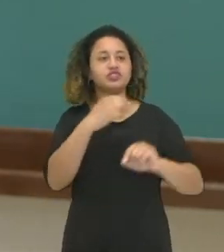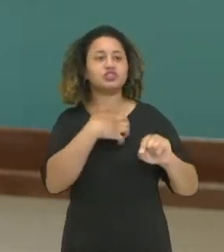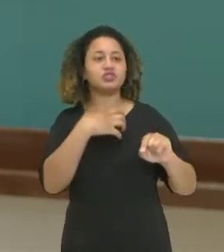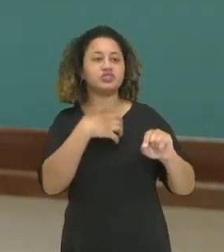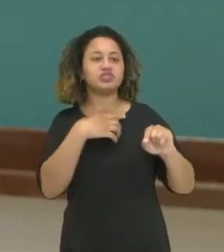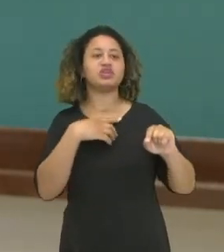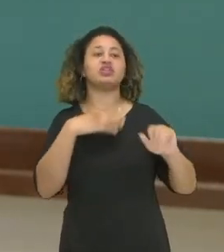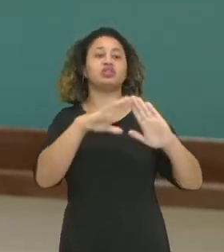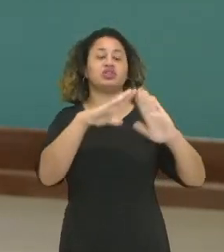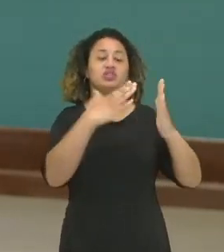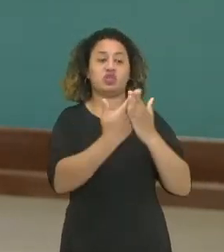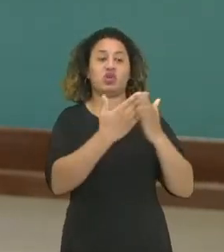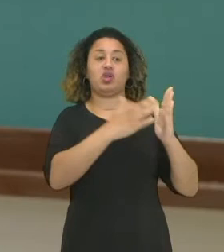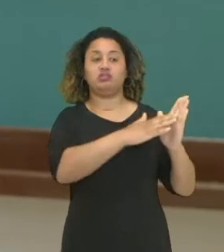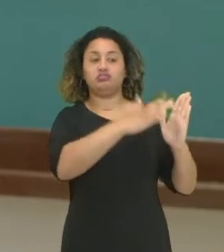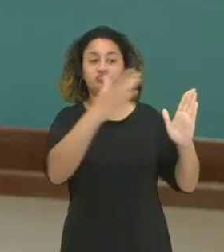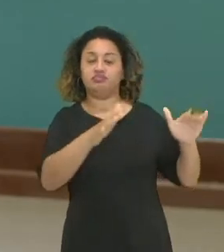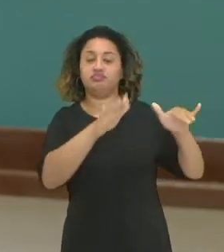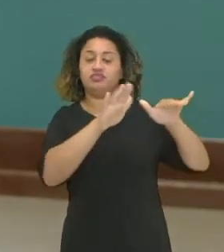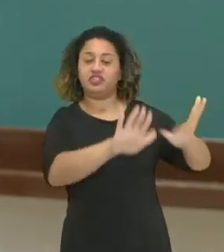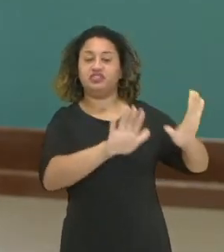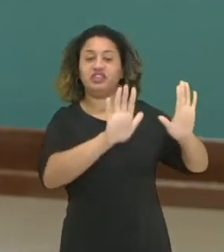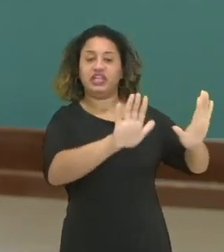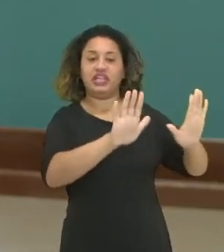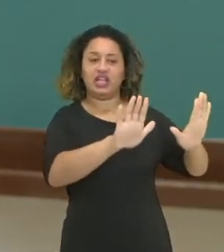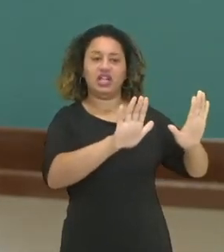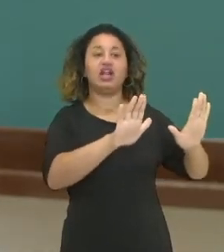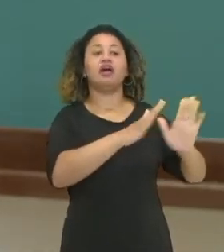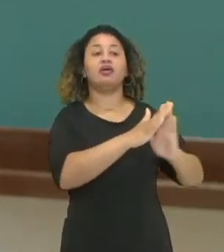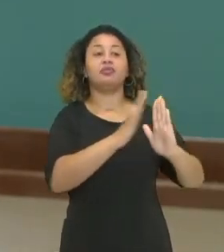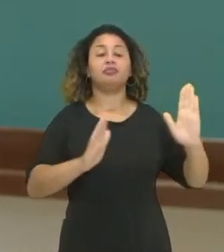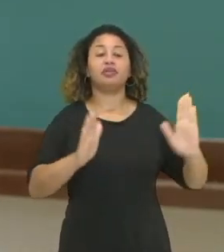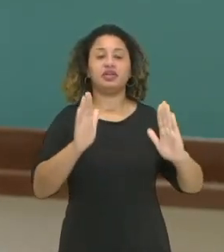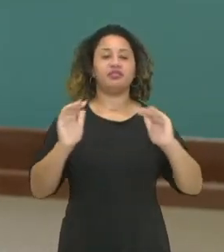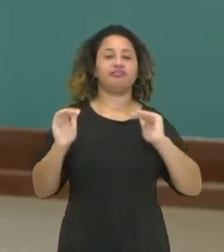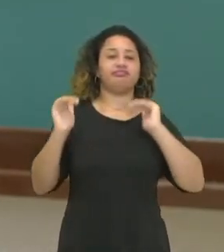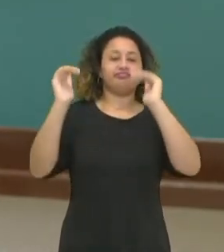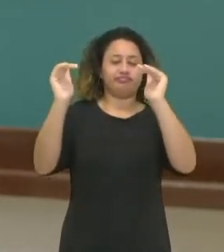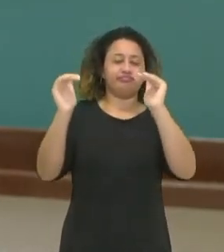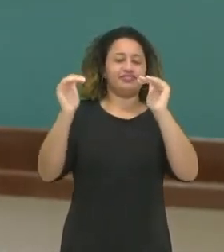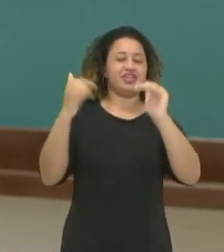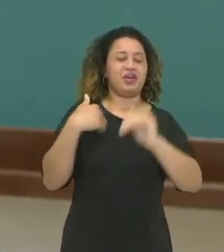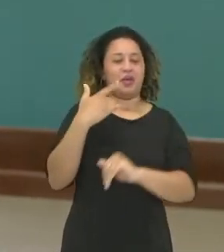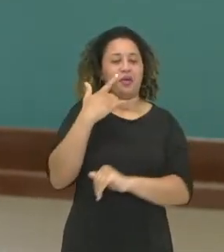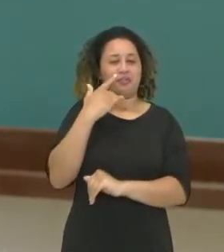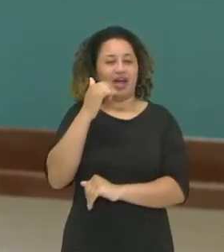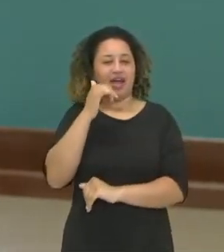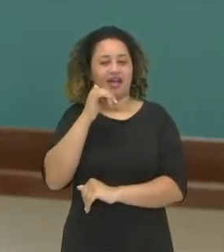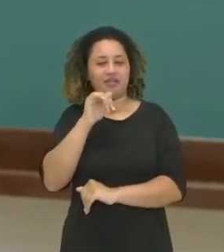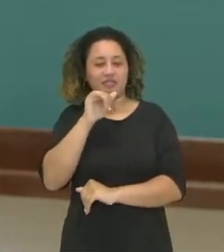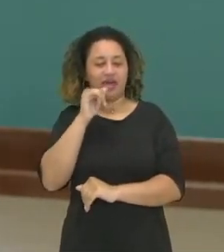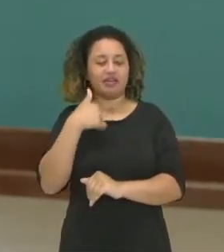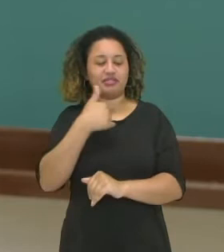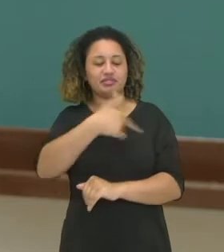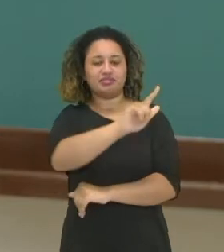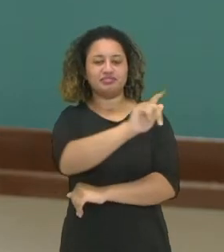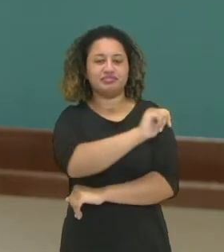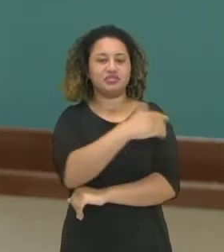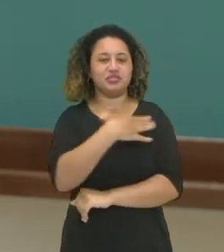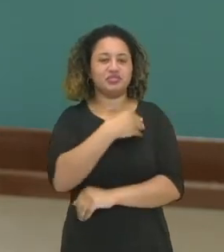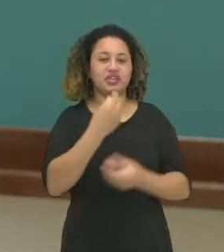modelo educacional da elite da época. Então, o internato, os pais colocavam os estudantes lá, eles